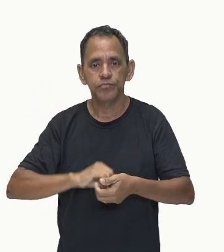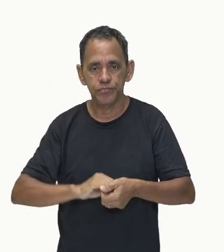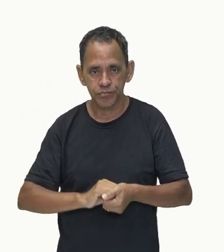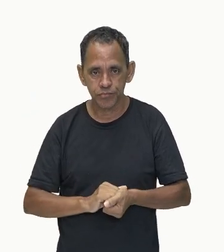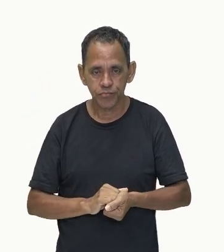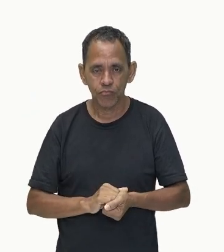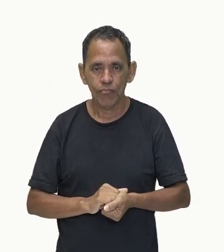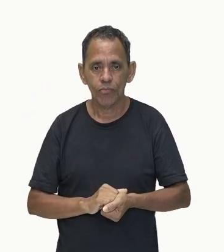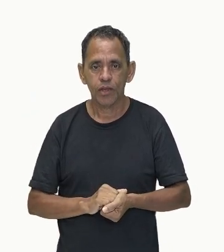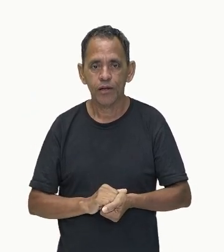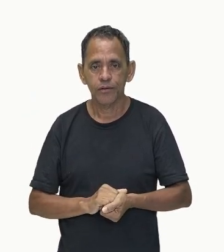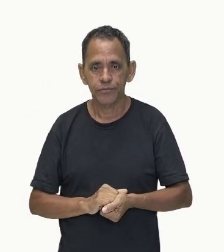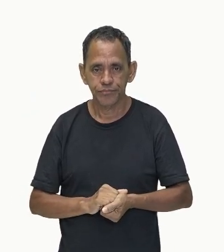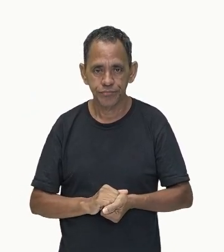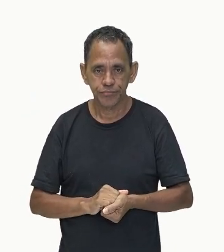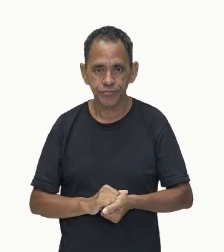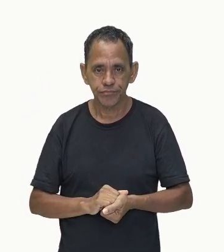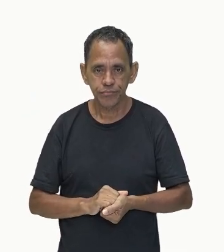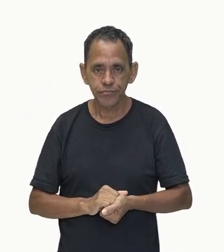de 100